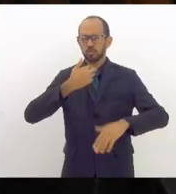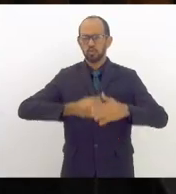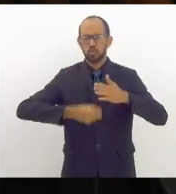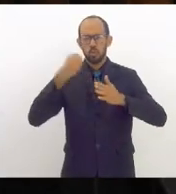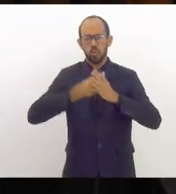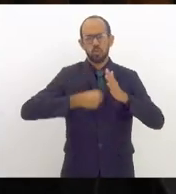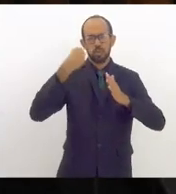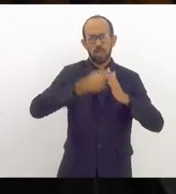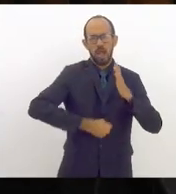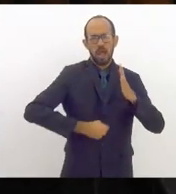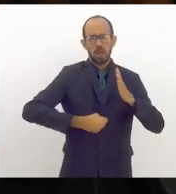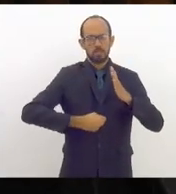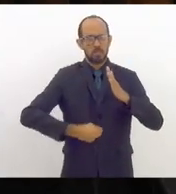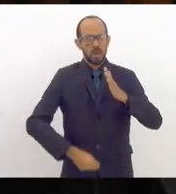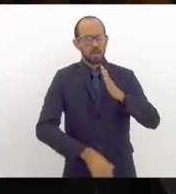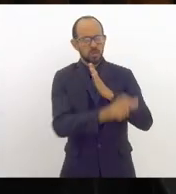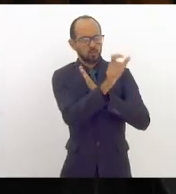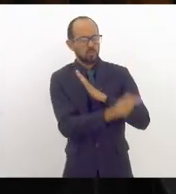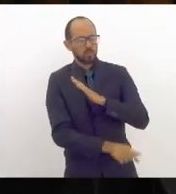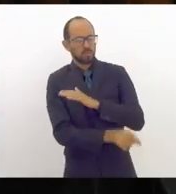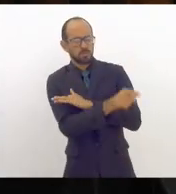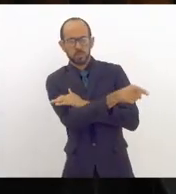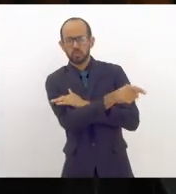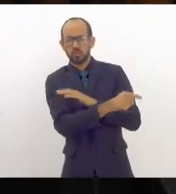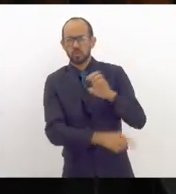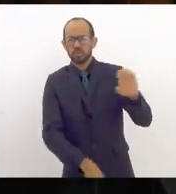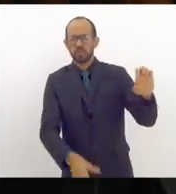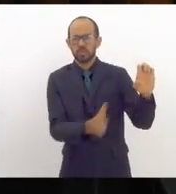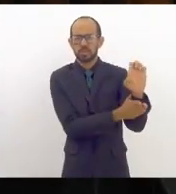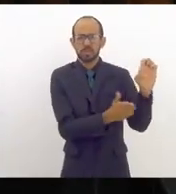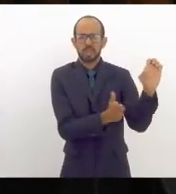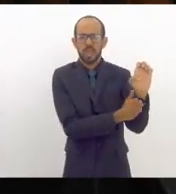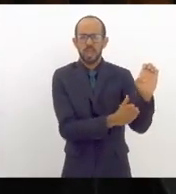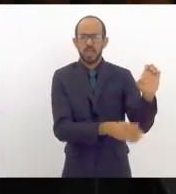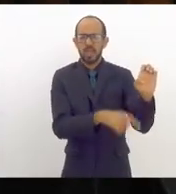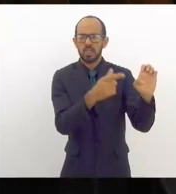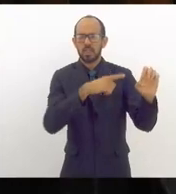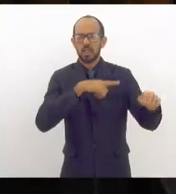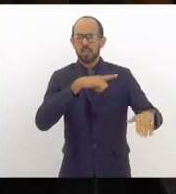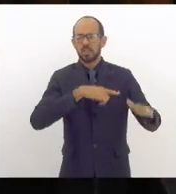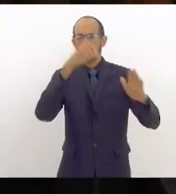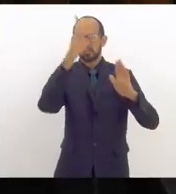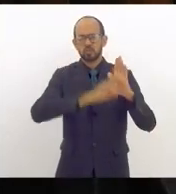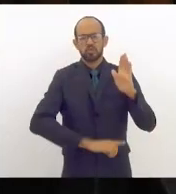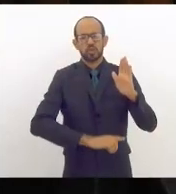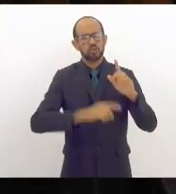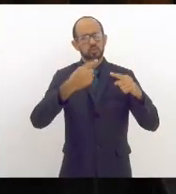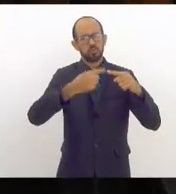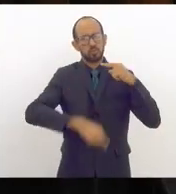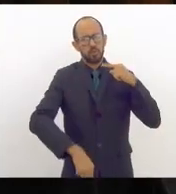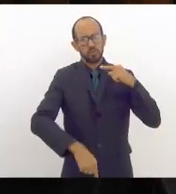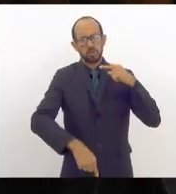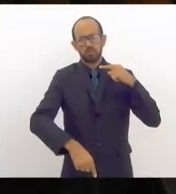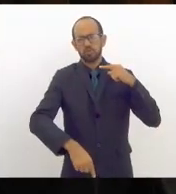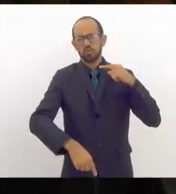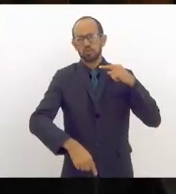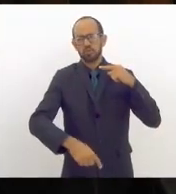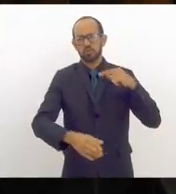para que vossa excelência tenha seus direitos caçados censurados